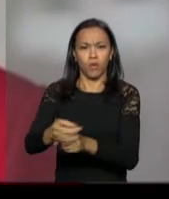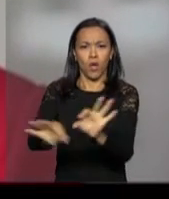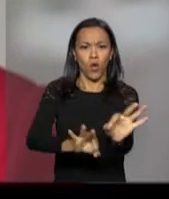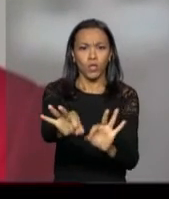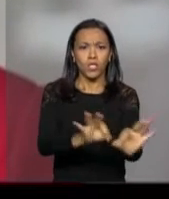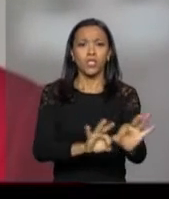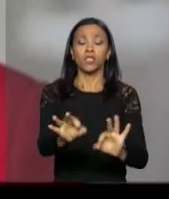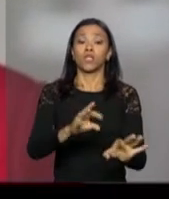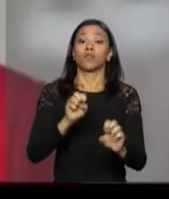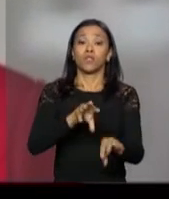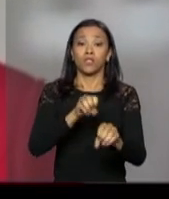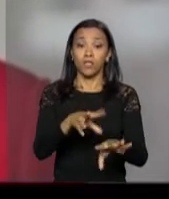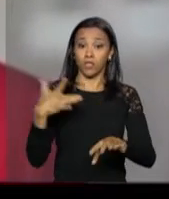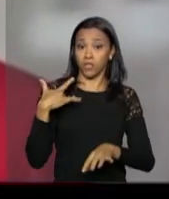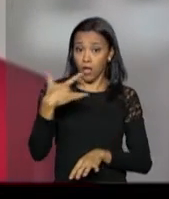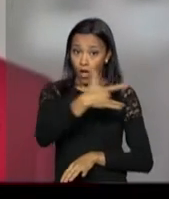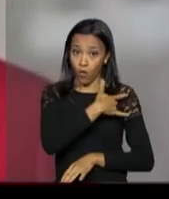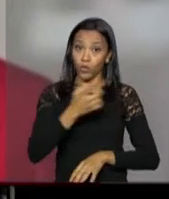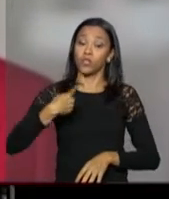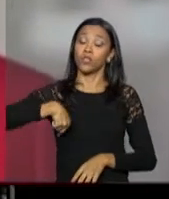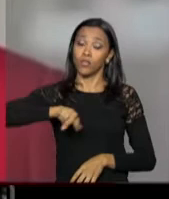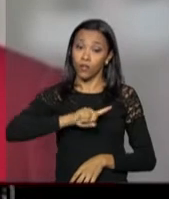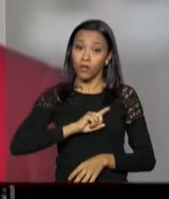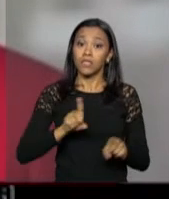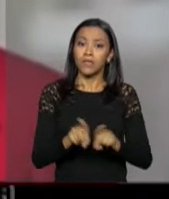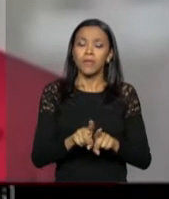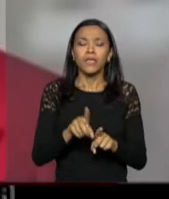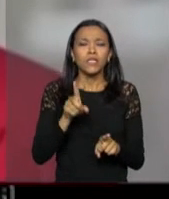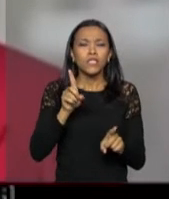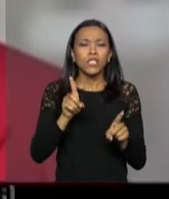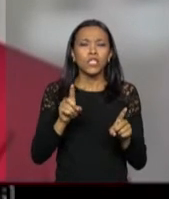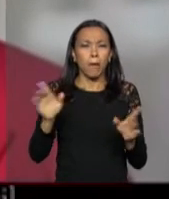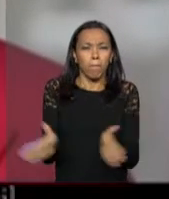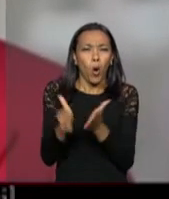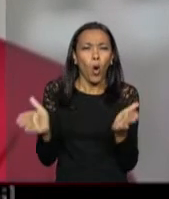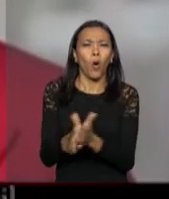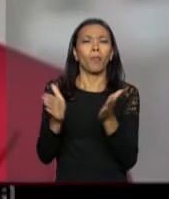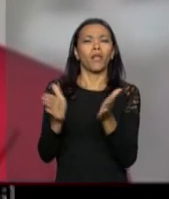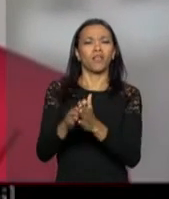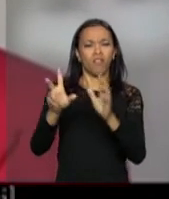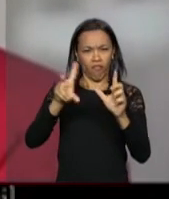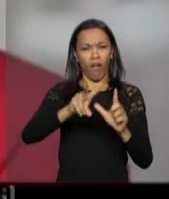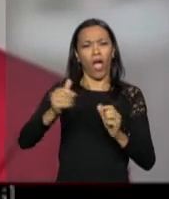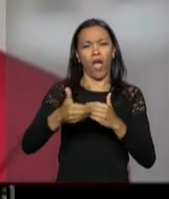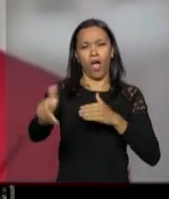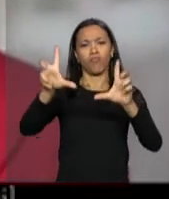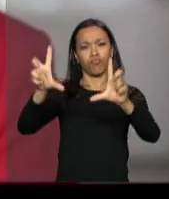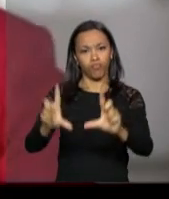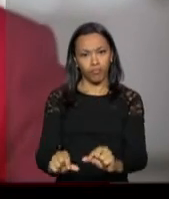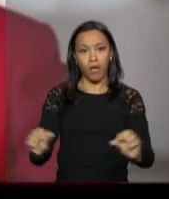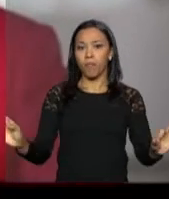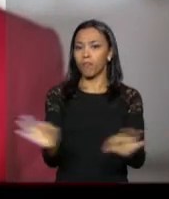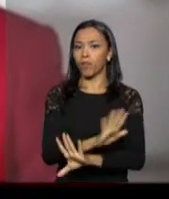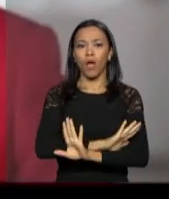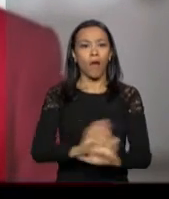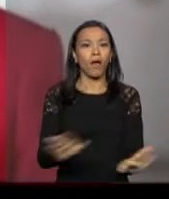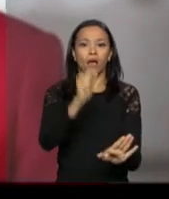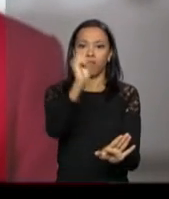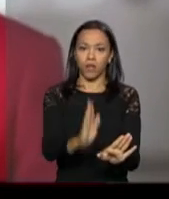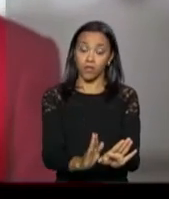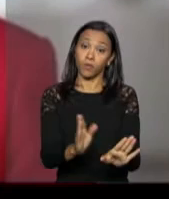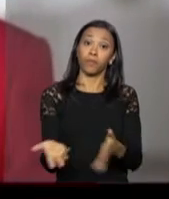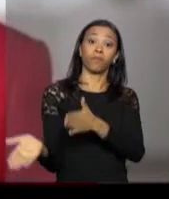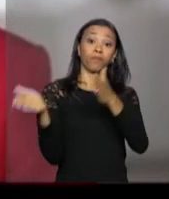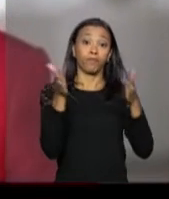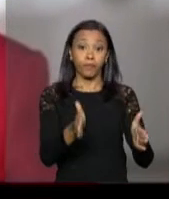e na saúde, e nos aproximando do dia em que a miséria estará superada no nosso Brasil. No caso da